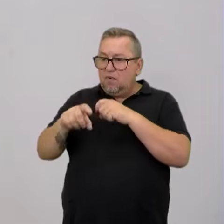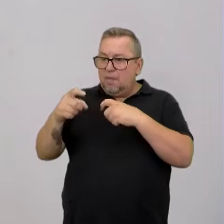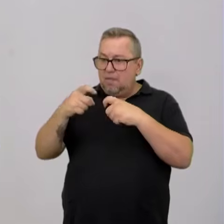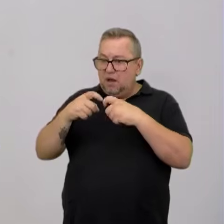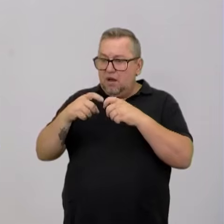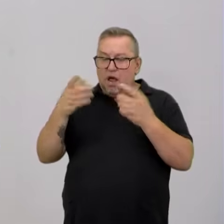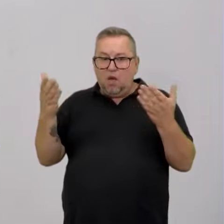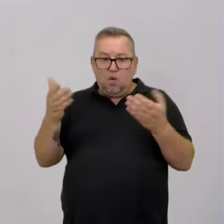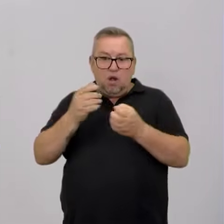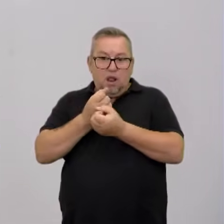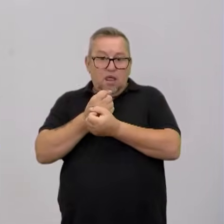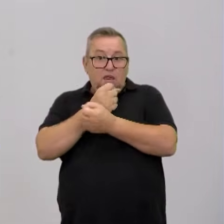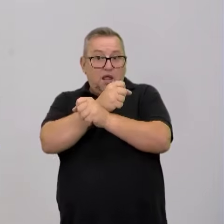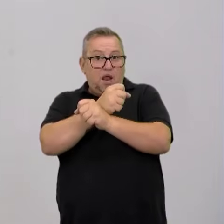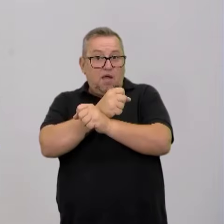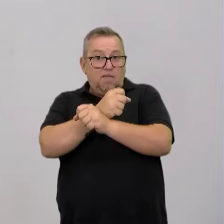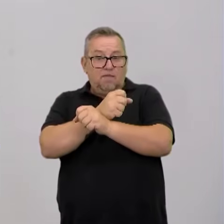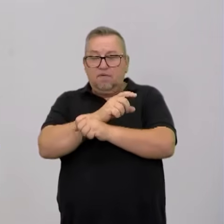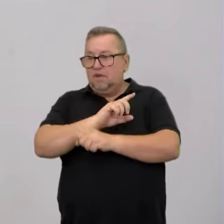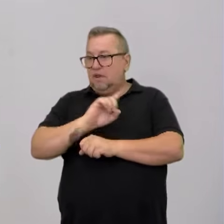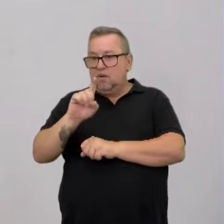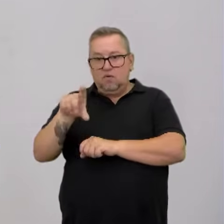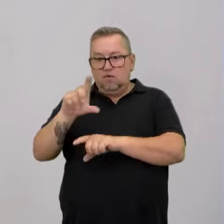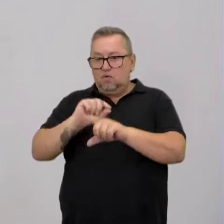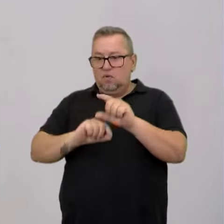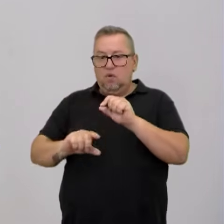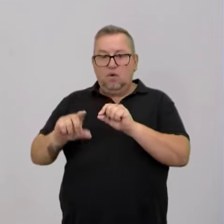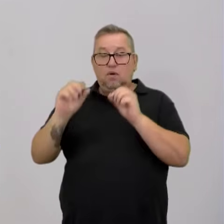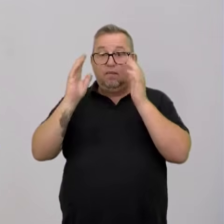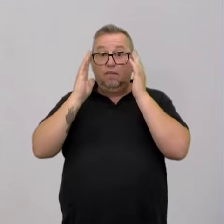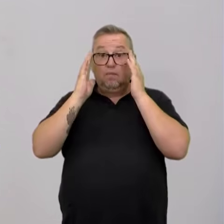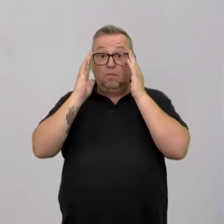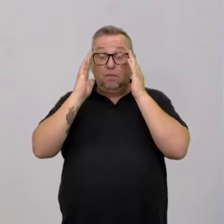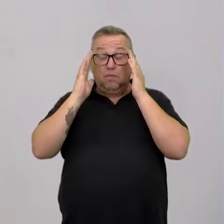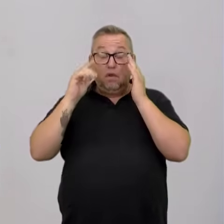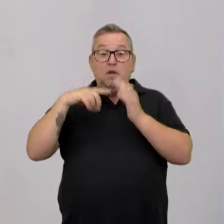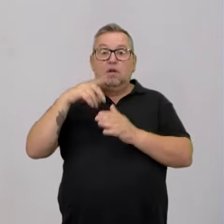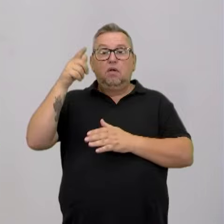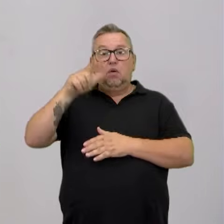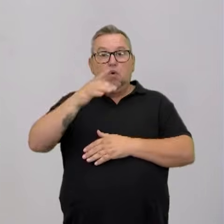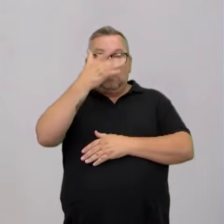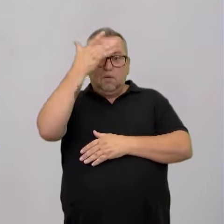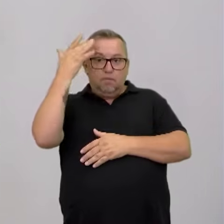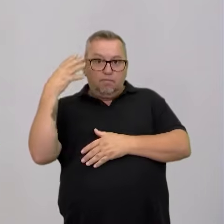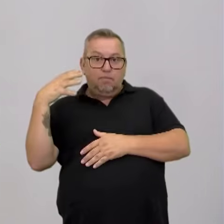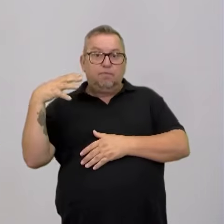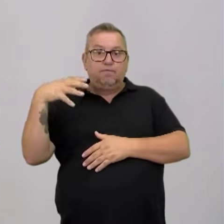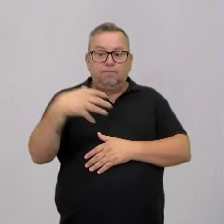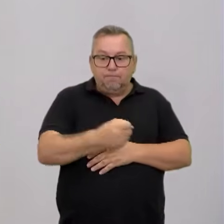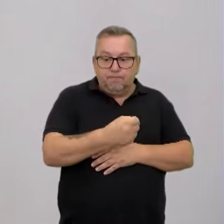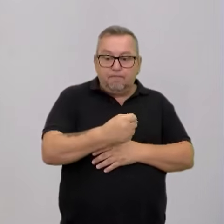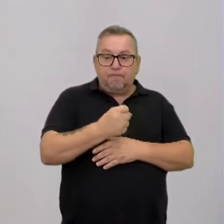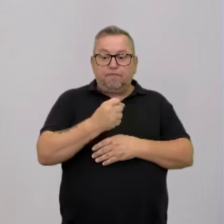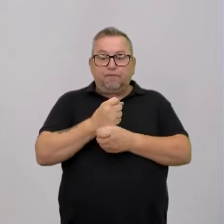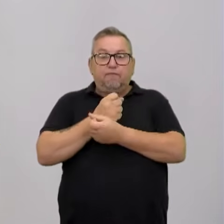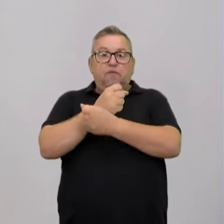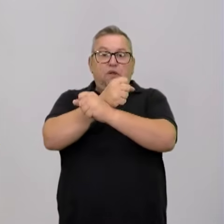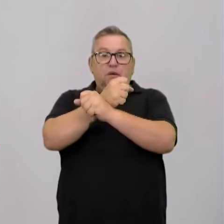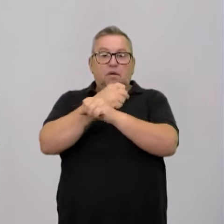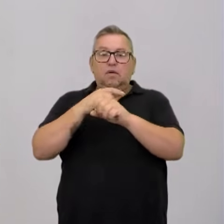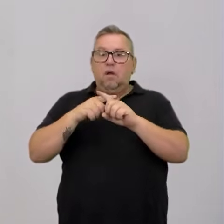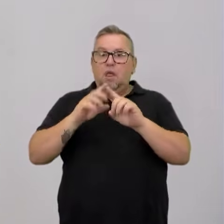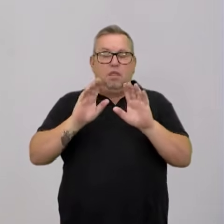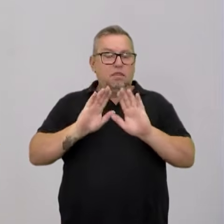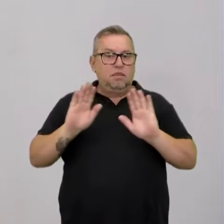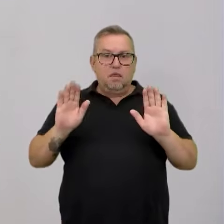Então, eles foram escravizados por um outro, né? Não foi porque eles nasceram escravos ou